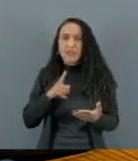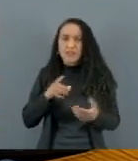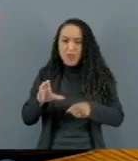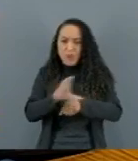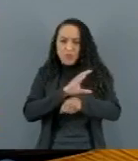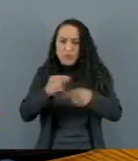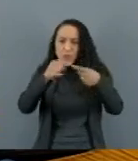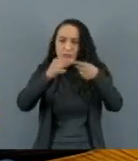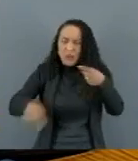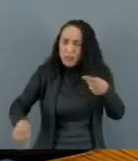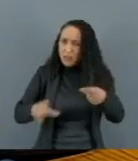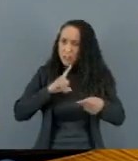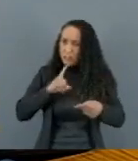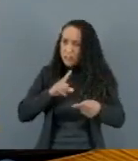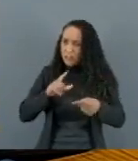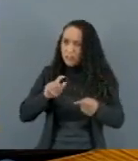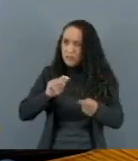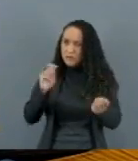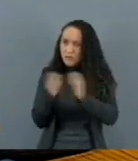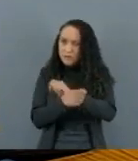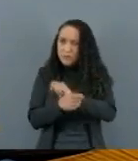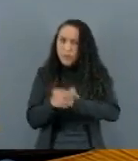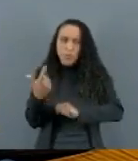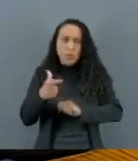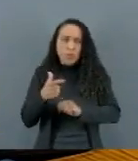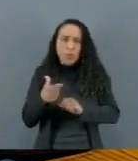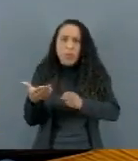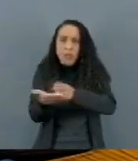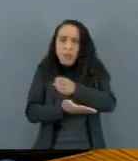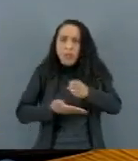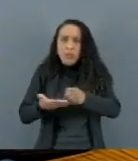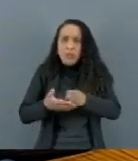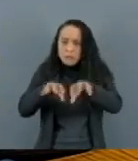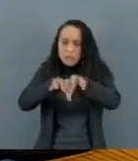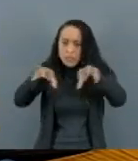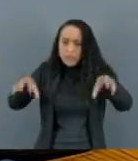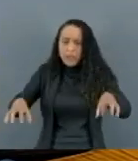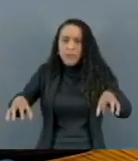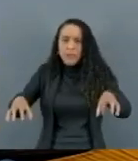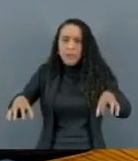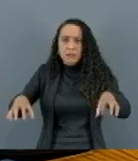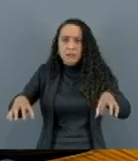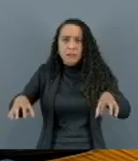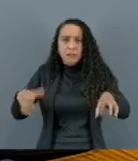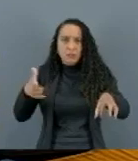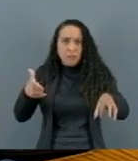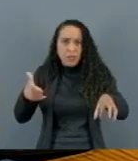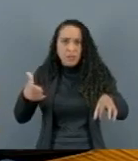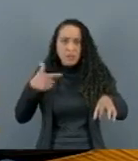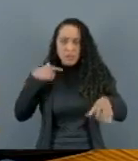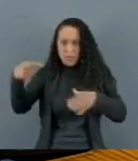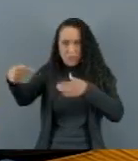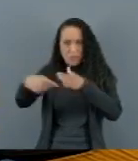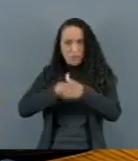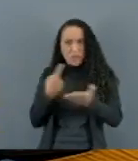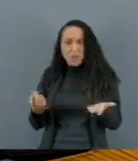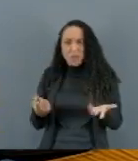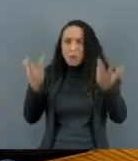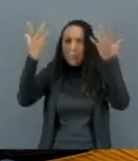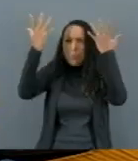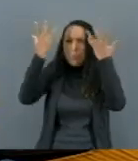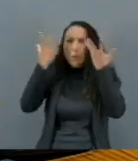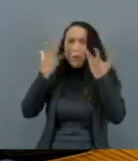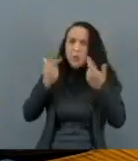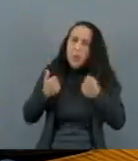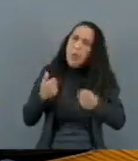brasileira? Não existe mais o princípio da separação dos poderes? Você me pergunta isso com a naturalidade,